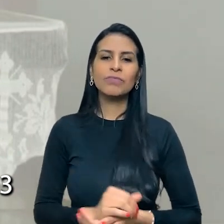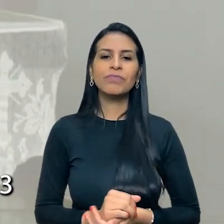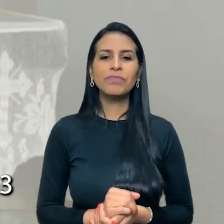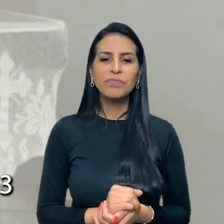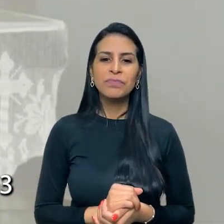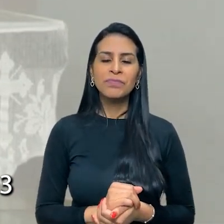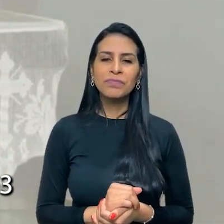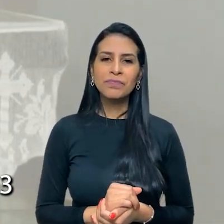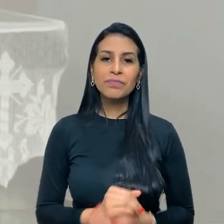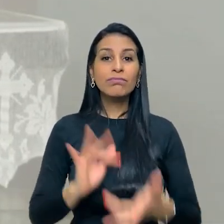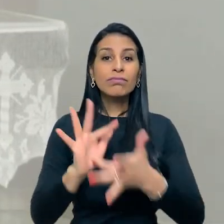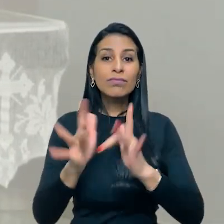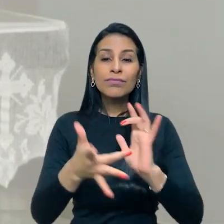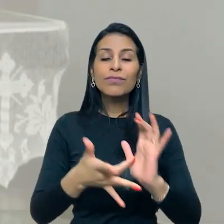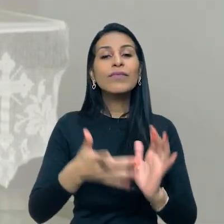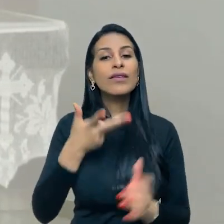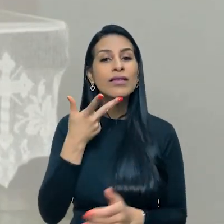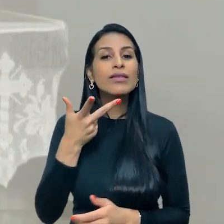versículo 13.